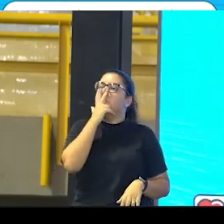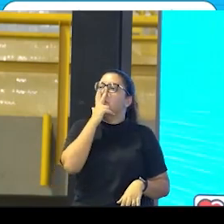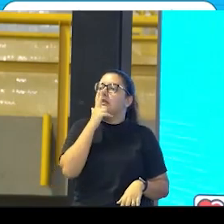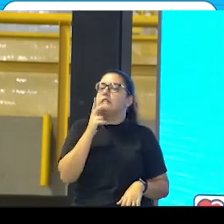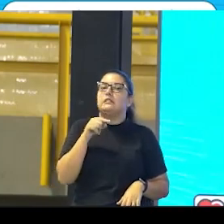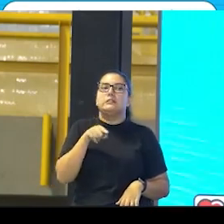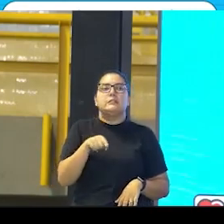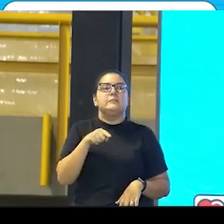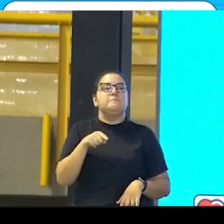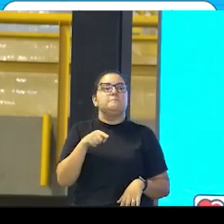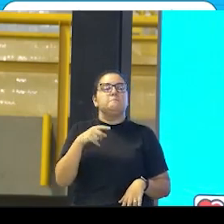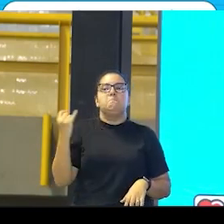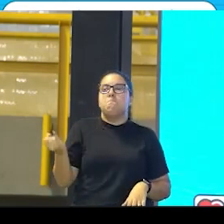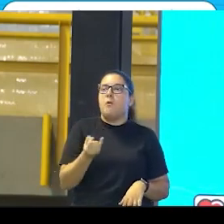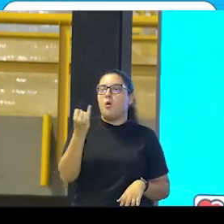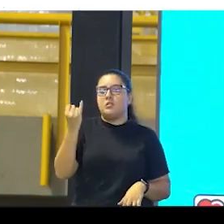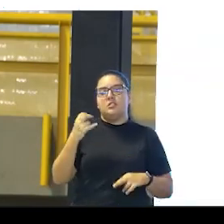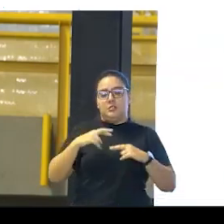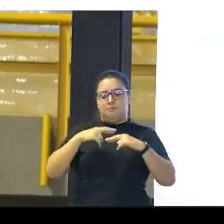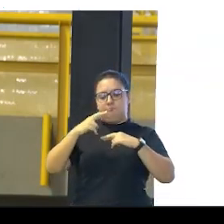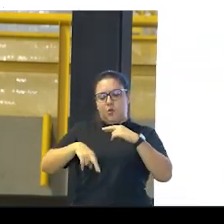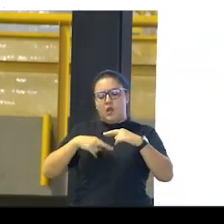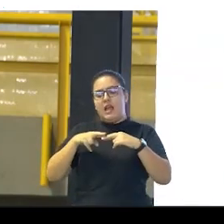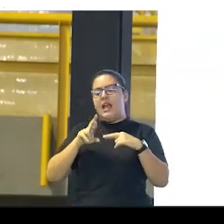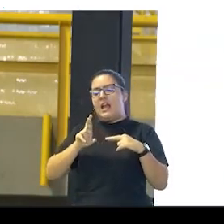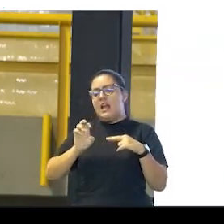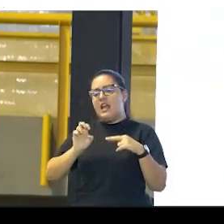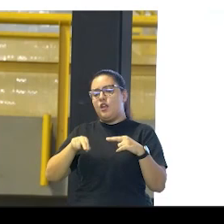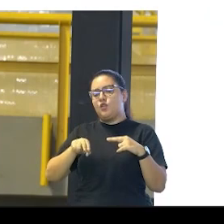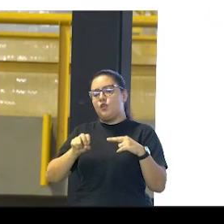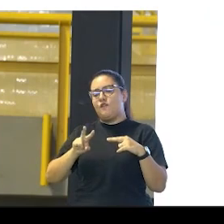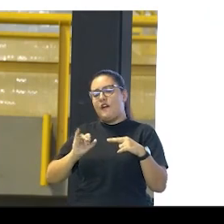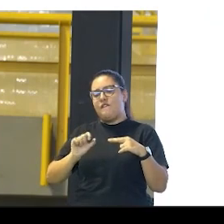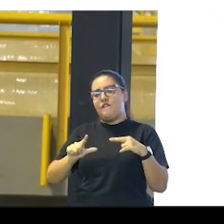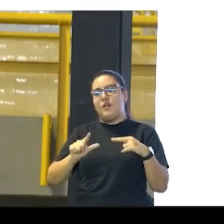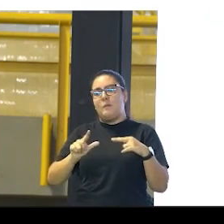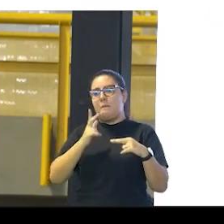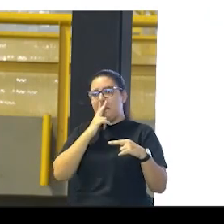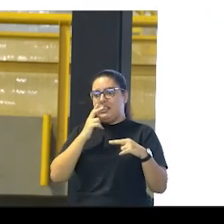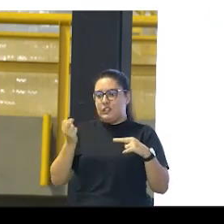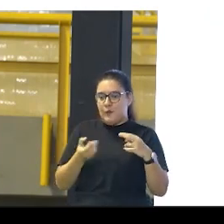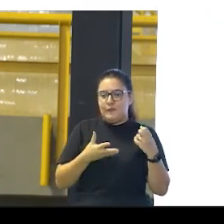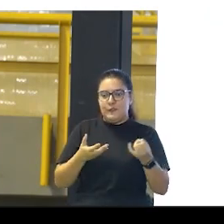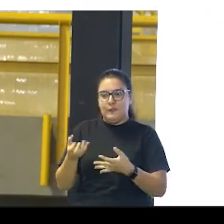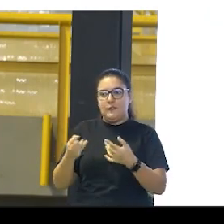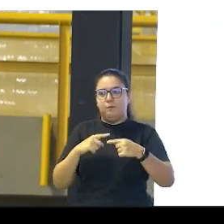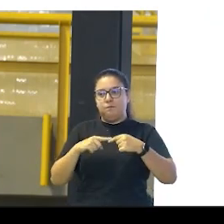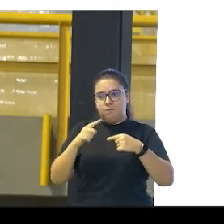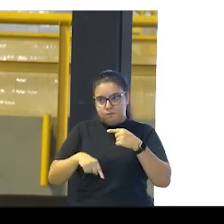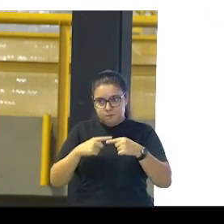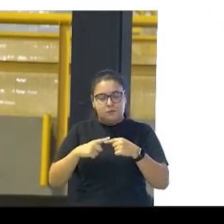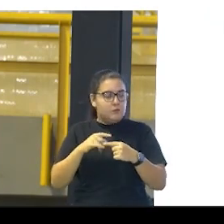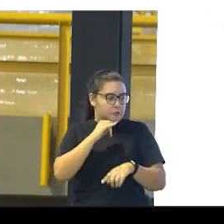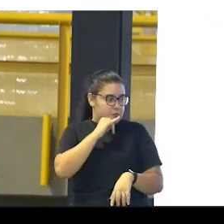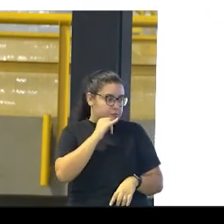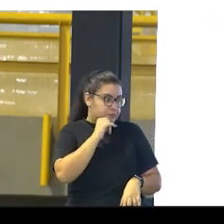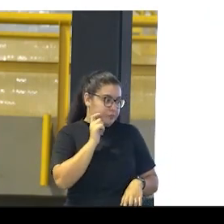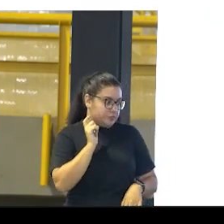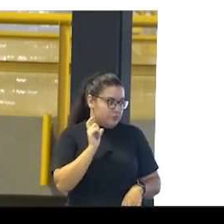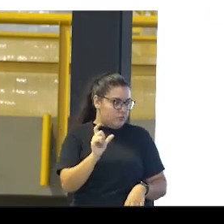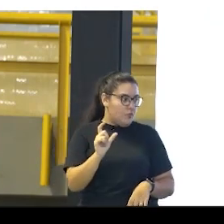super renovável. Professor, primeiro aspecto que a gente tem que focar, a